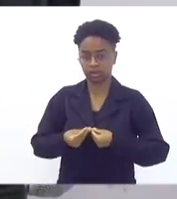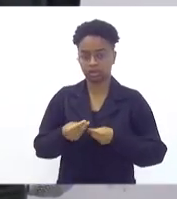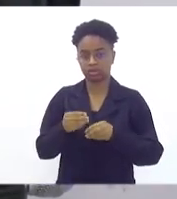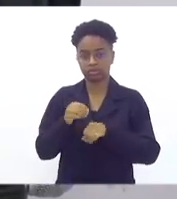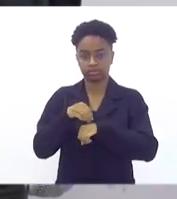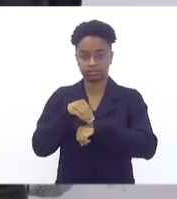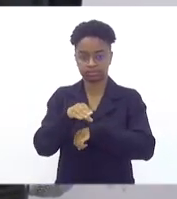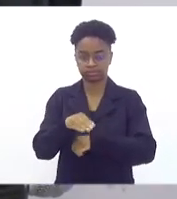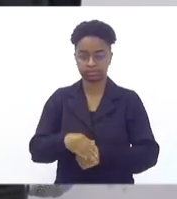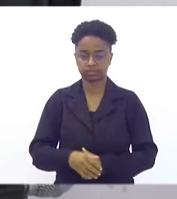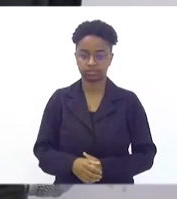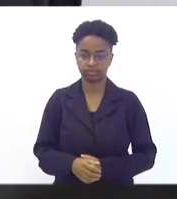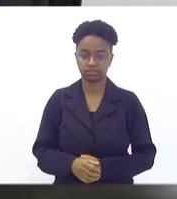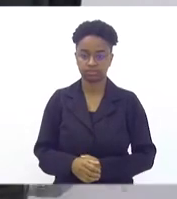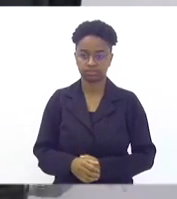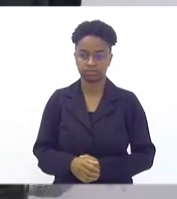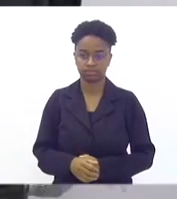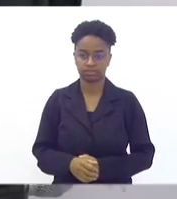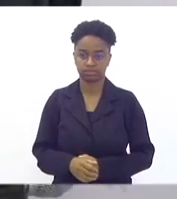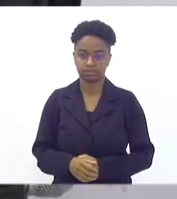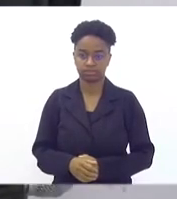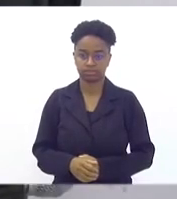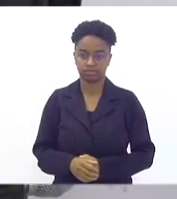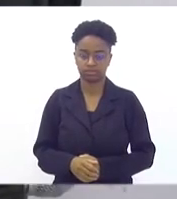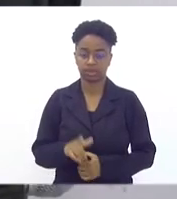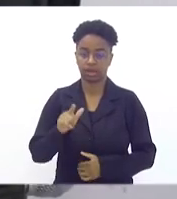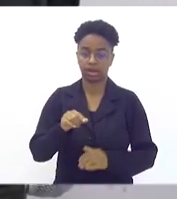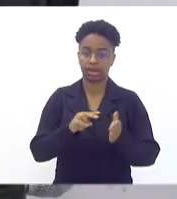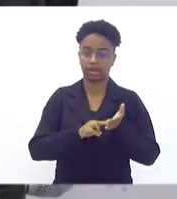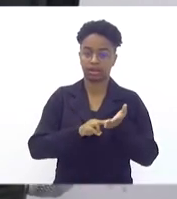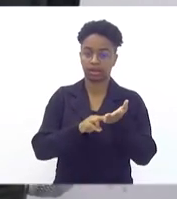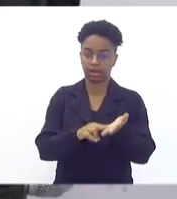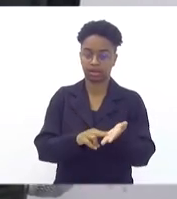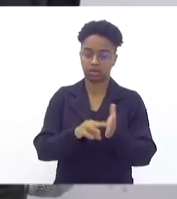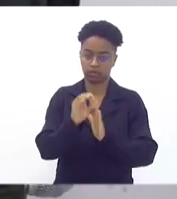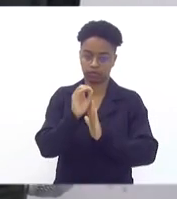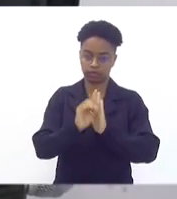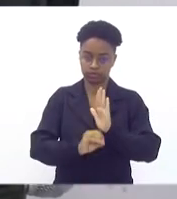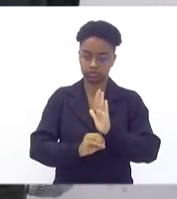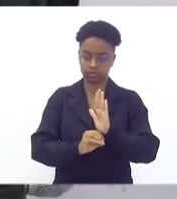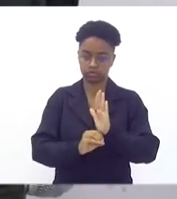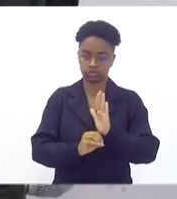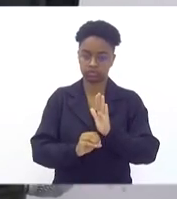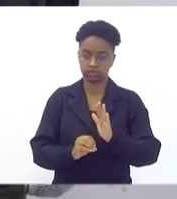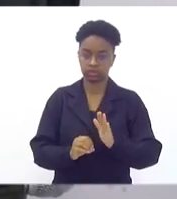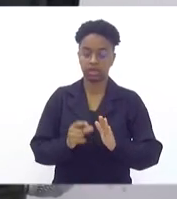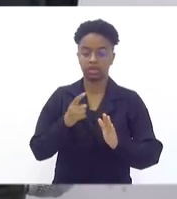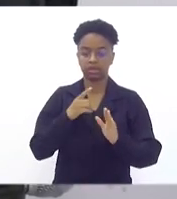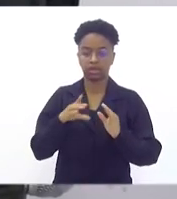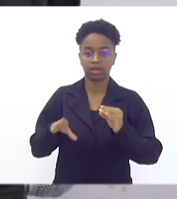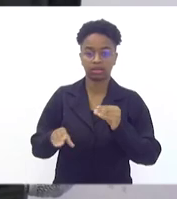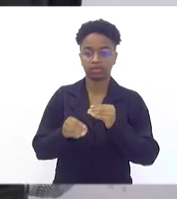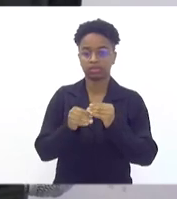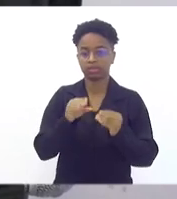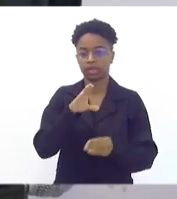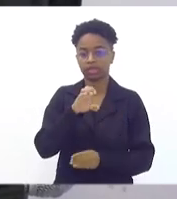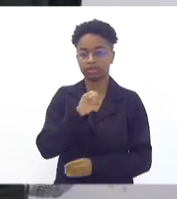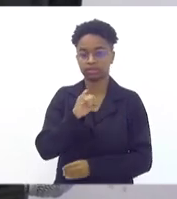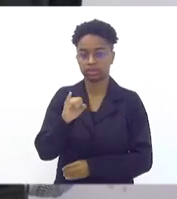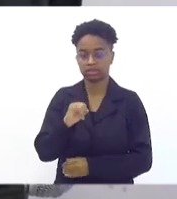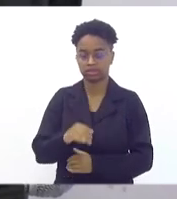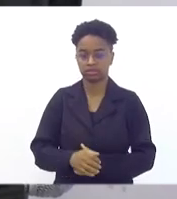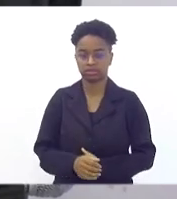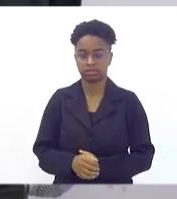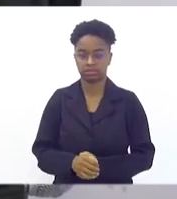trazer essa mensagem que é uma carta um ofício ele tá inclusive inserido não sei